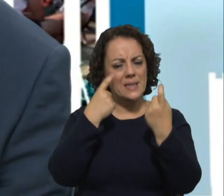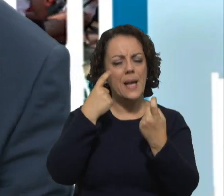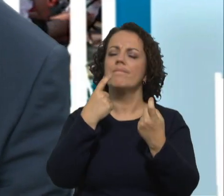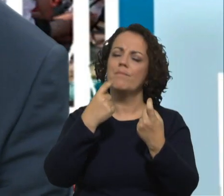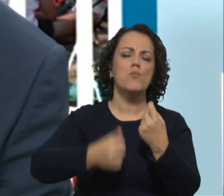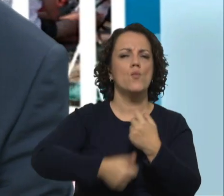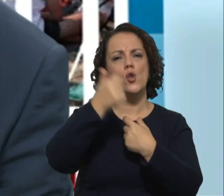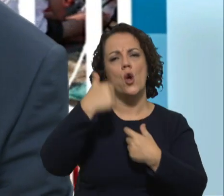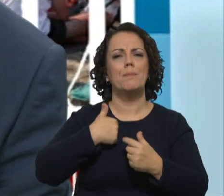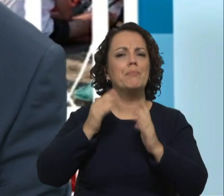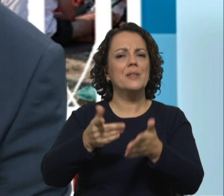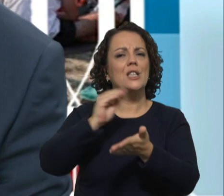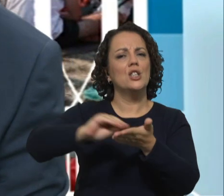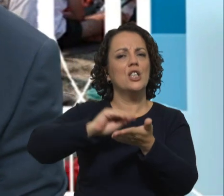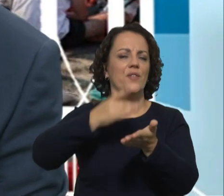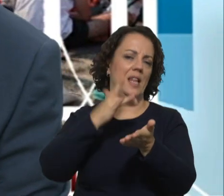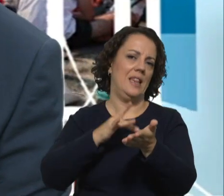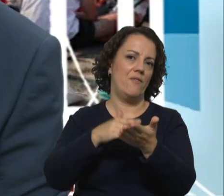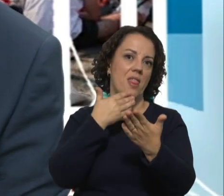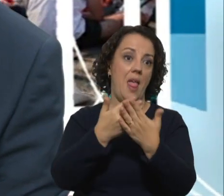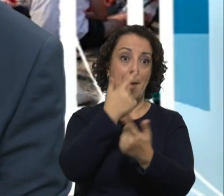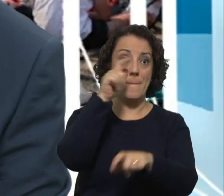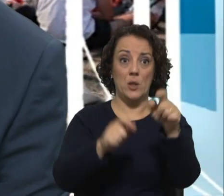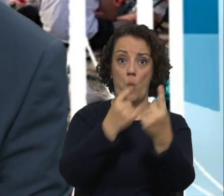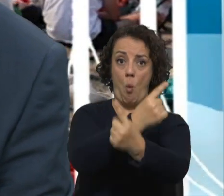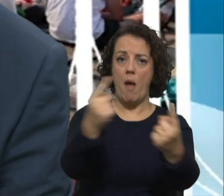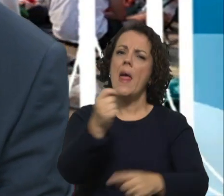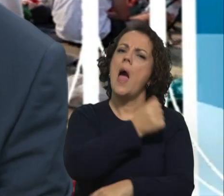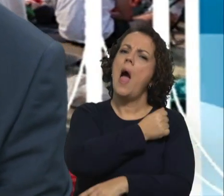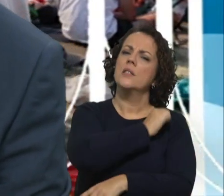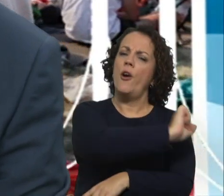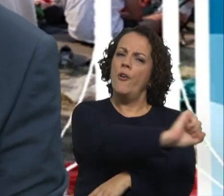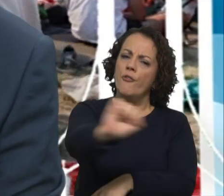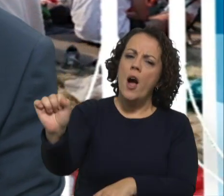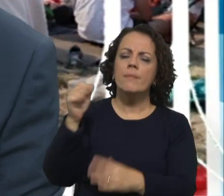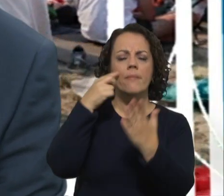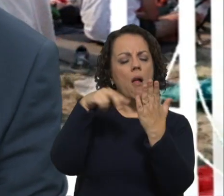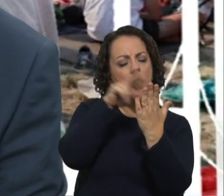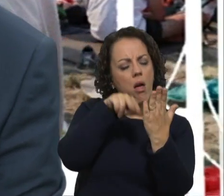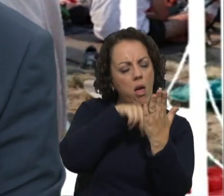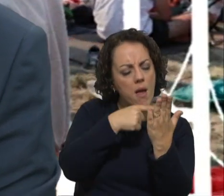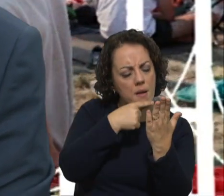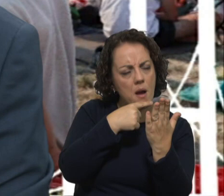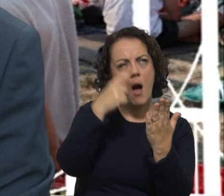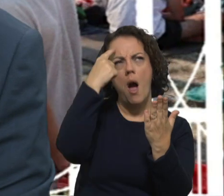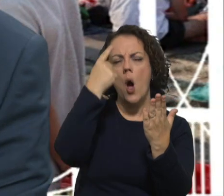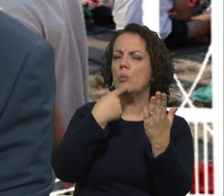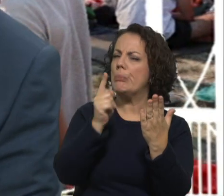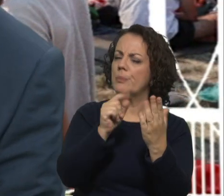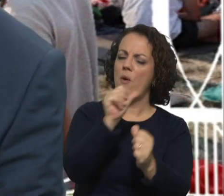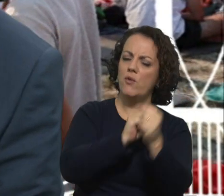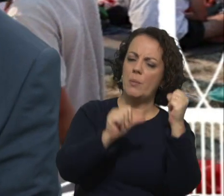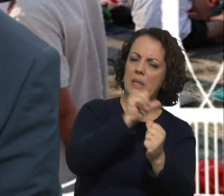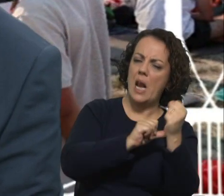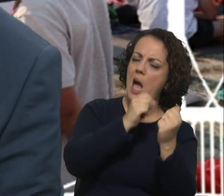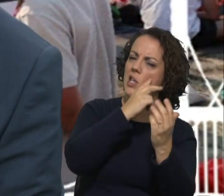a tranquilidade em sua casa para ler sobre estes assuntos com calma, para voltar atrás, para voltar a ler, se não percebi bem, poder voltar atrás